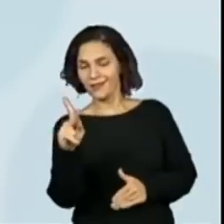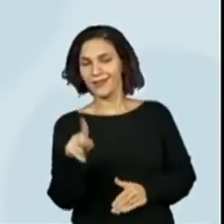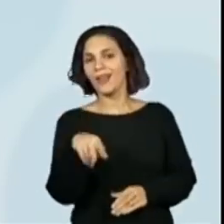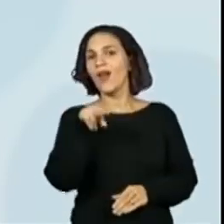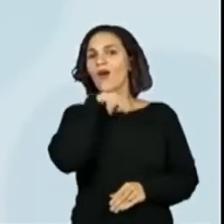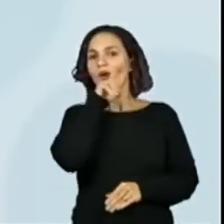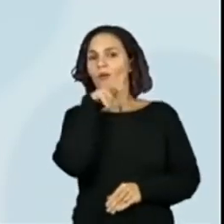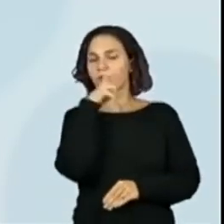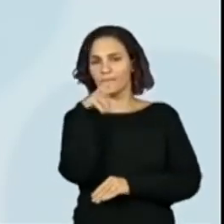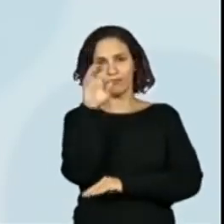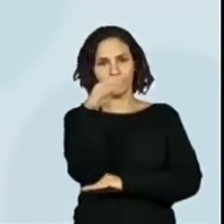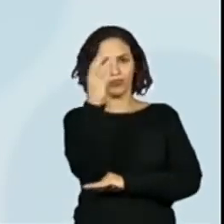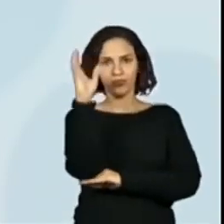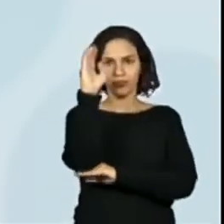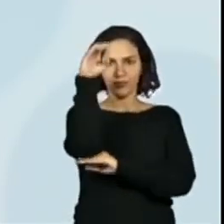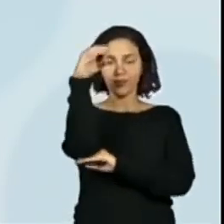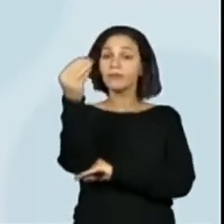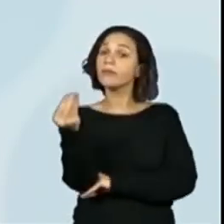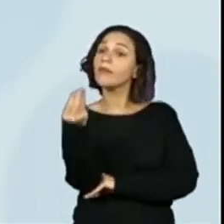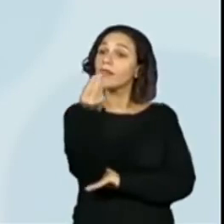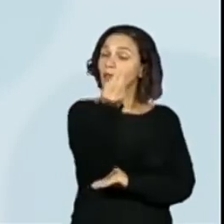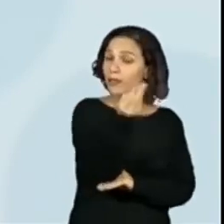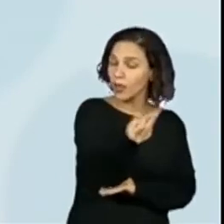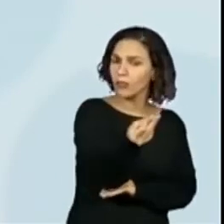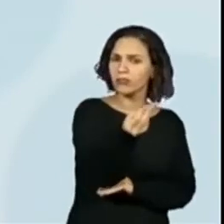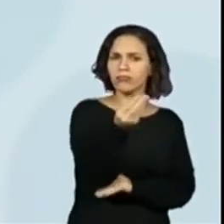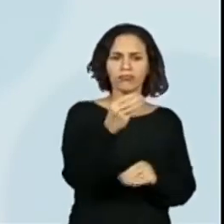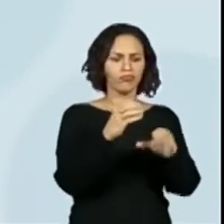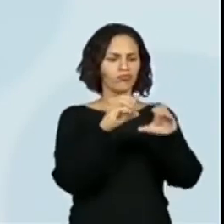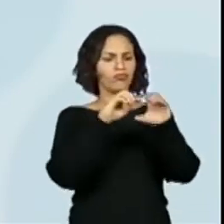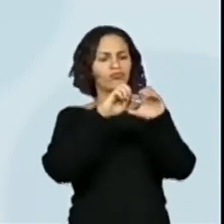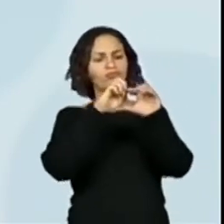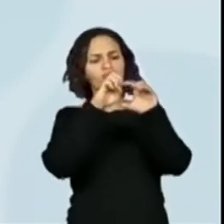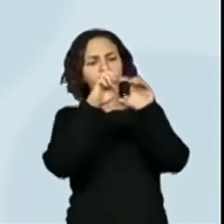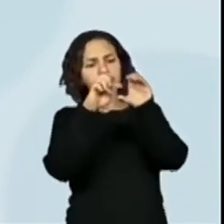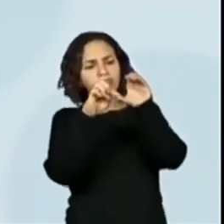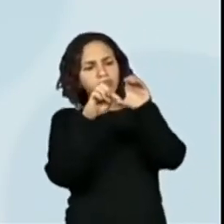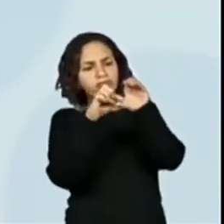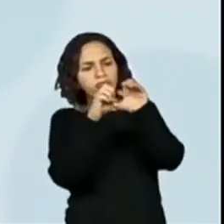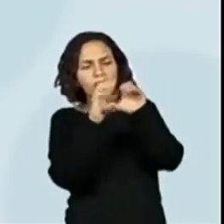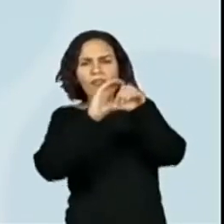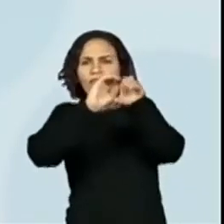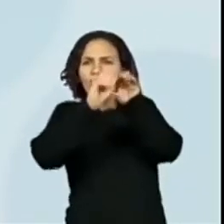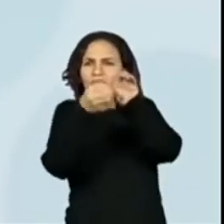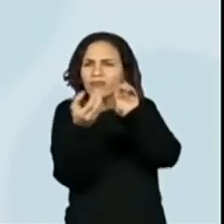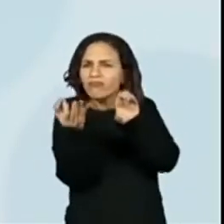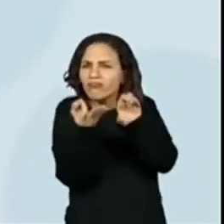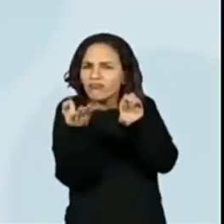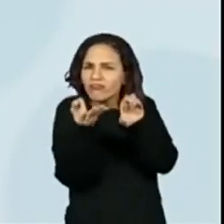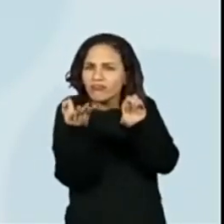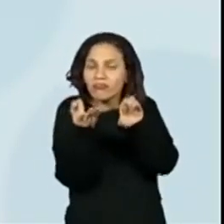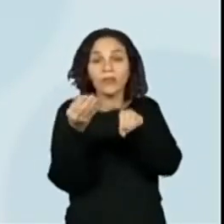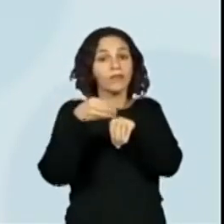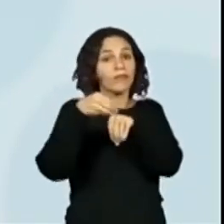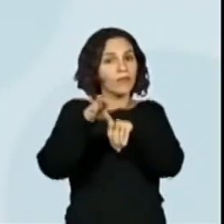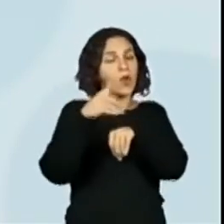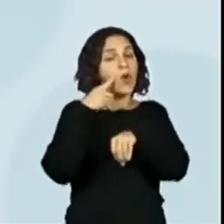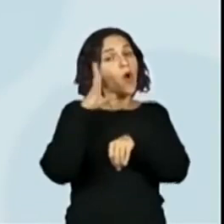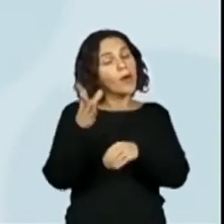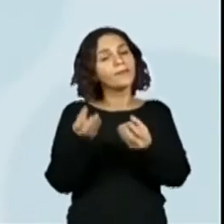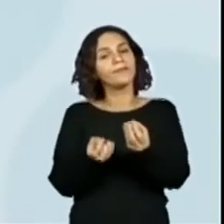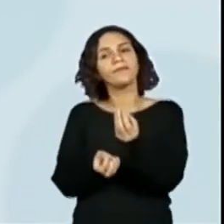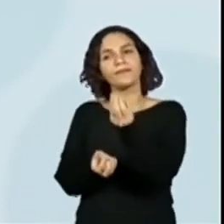lhes entregou um caroço de tucumã muito bem fechado e disse-lhes: "Aqui